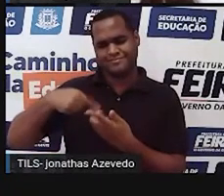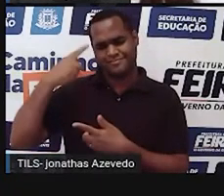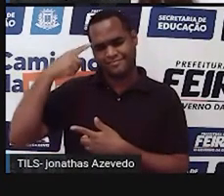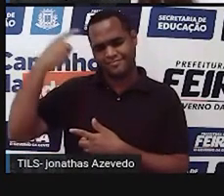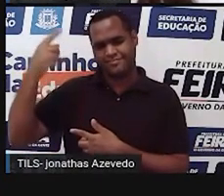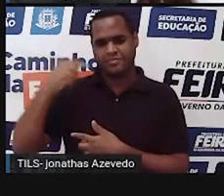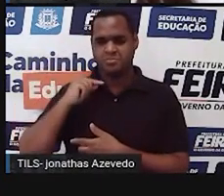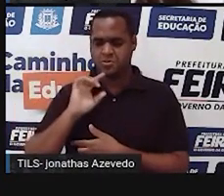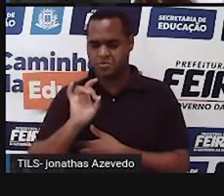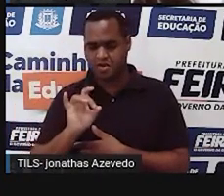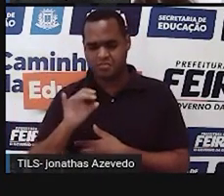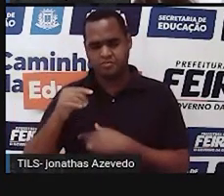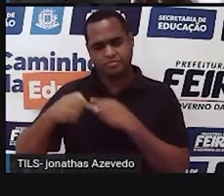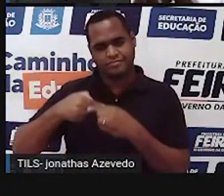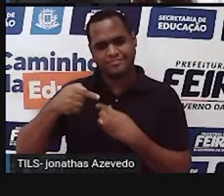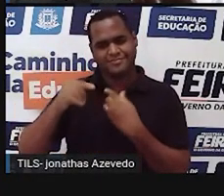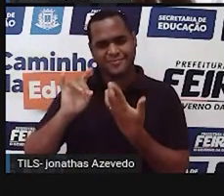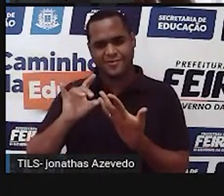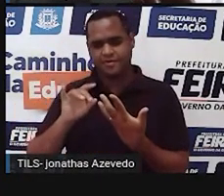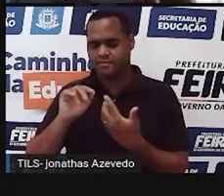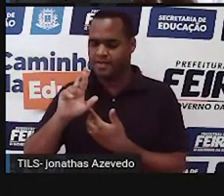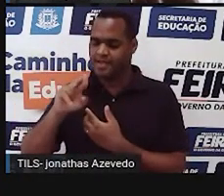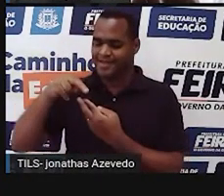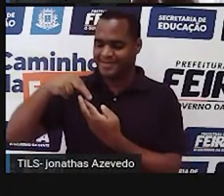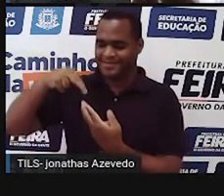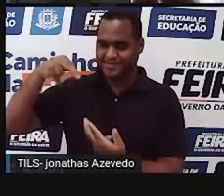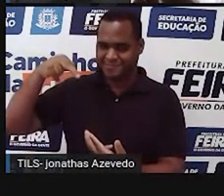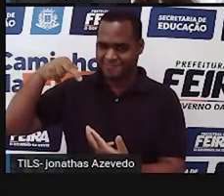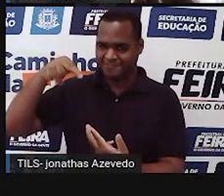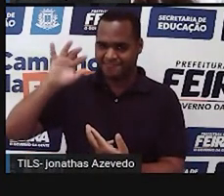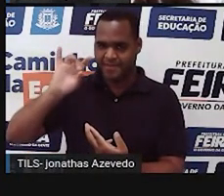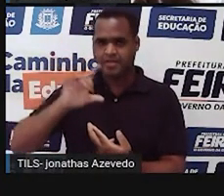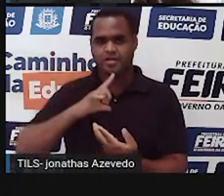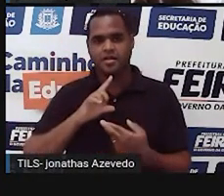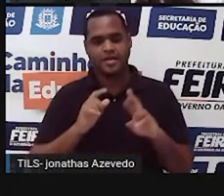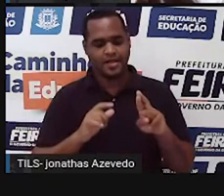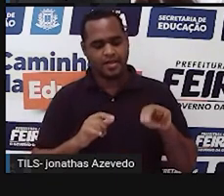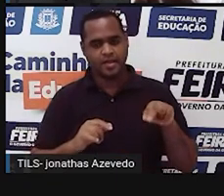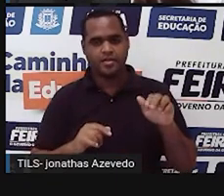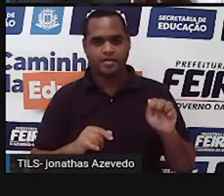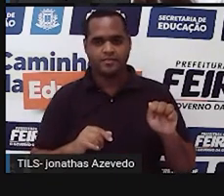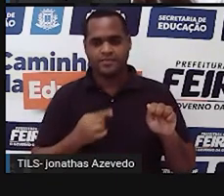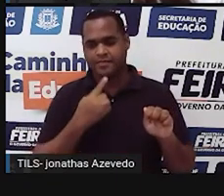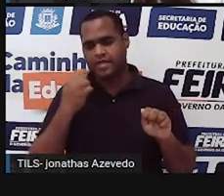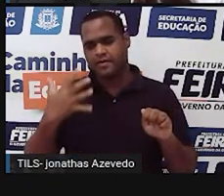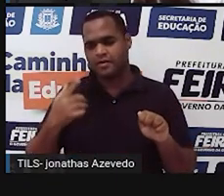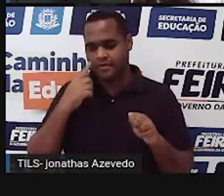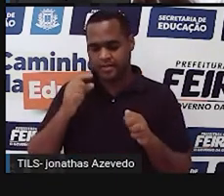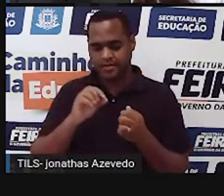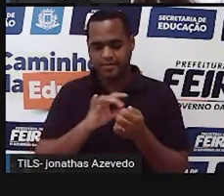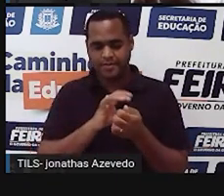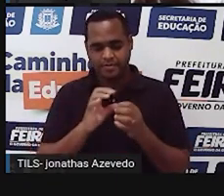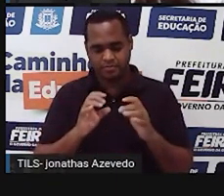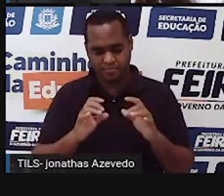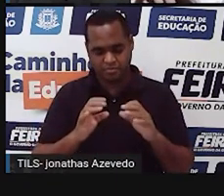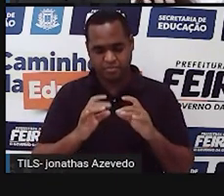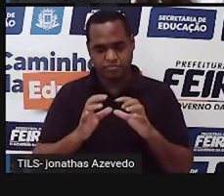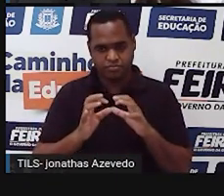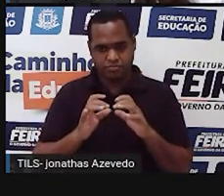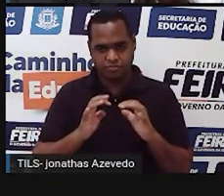o DNA de material genético. Tem também o RNA. Então, esse DNA é uma molécula que ele é responsável pela